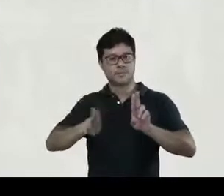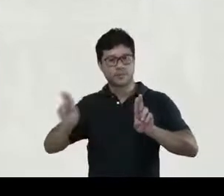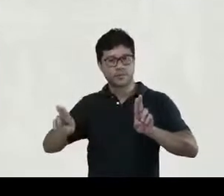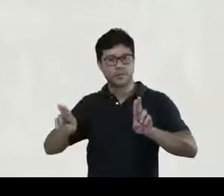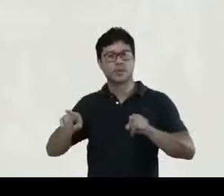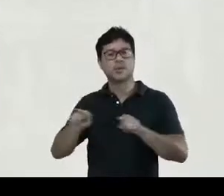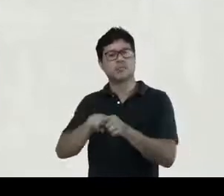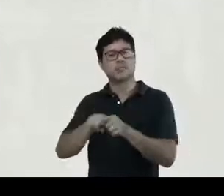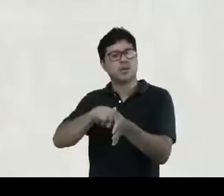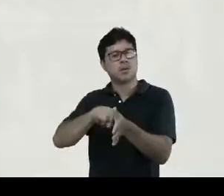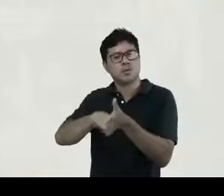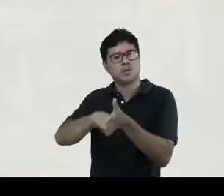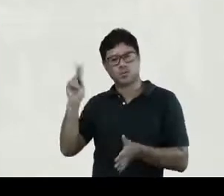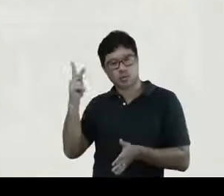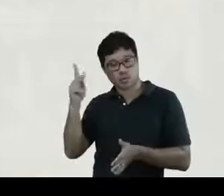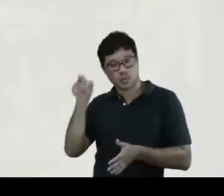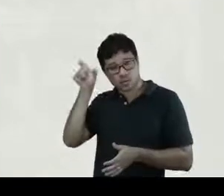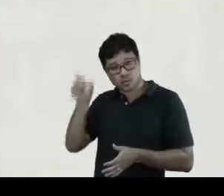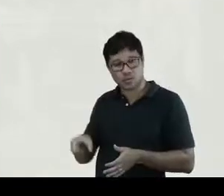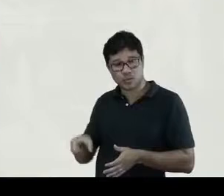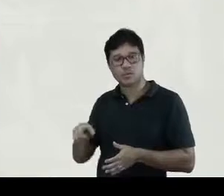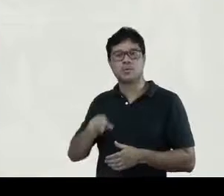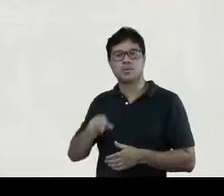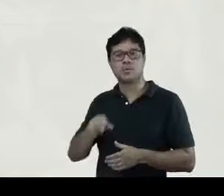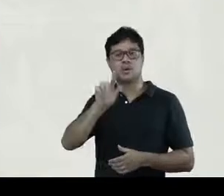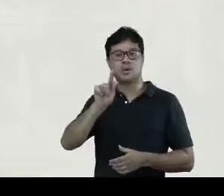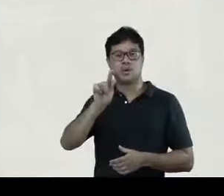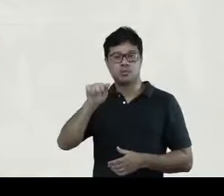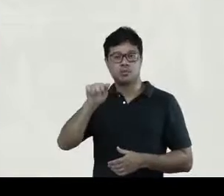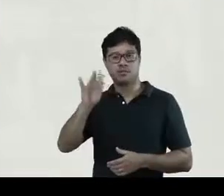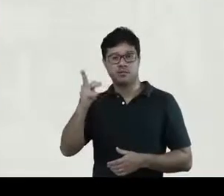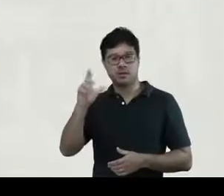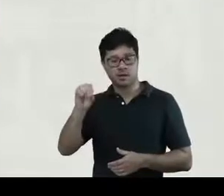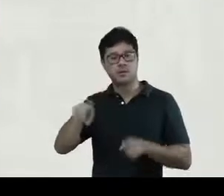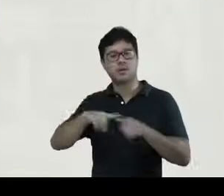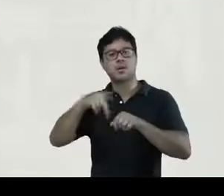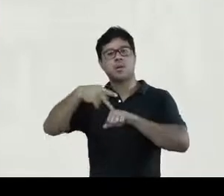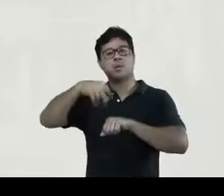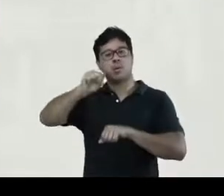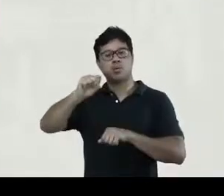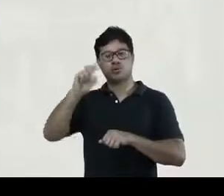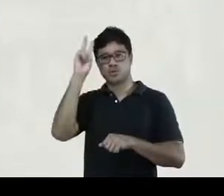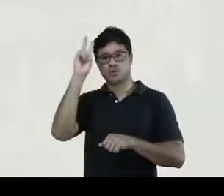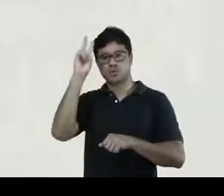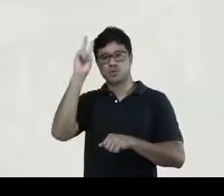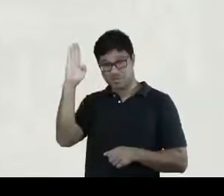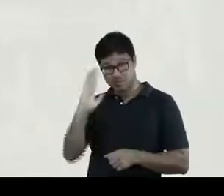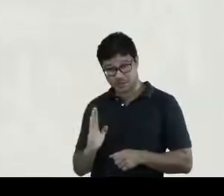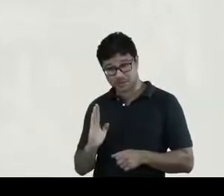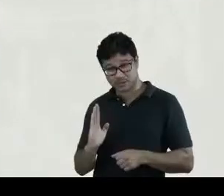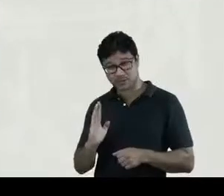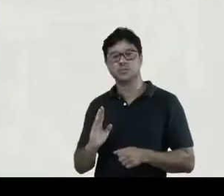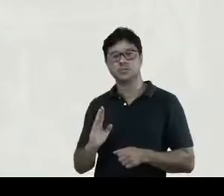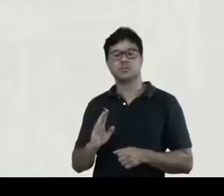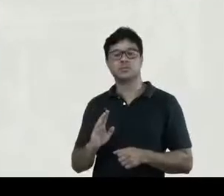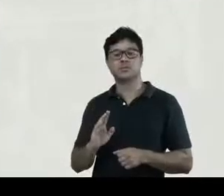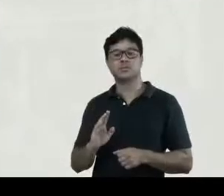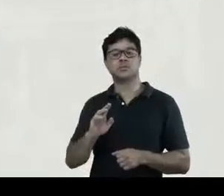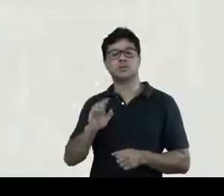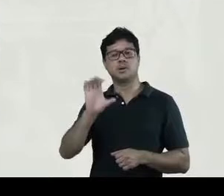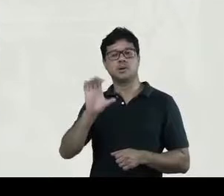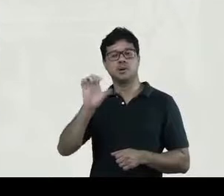é historiador graduado pela Universidade Gama Filho, com pós-graduação em História do Brasil pela Universidade Cândido